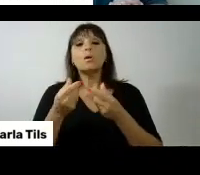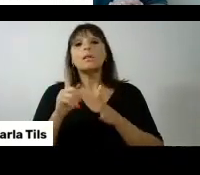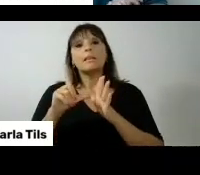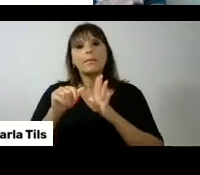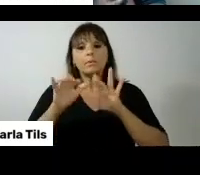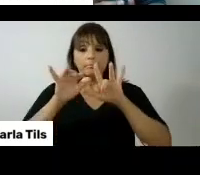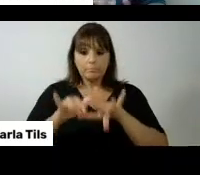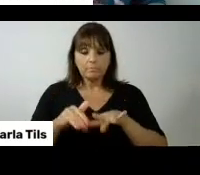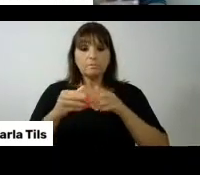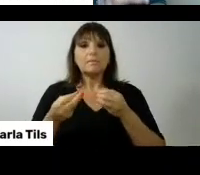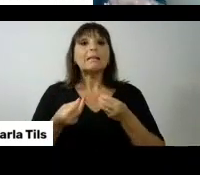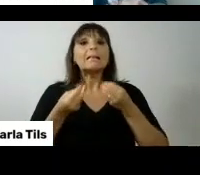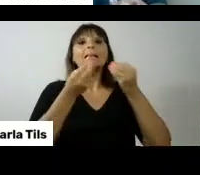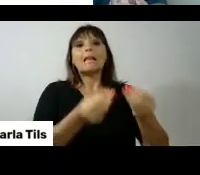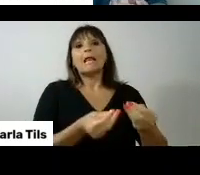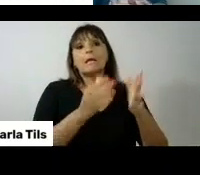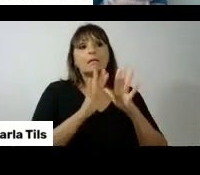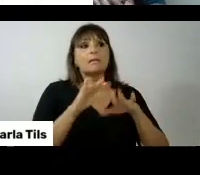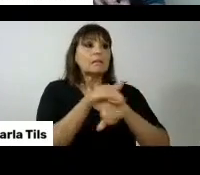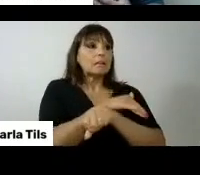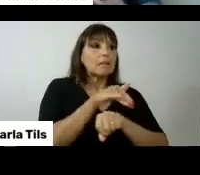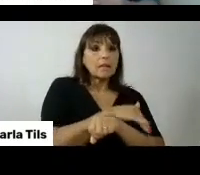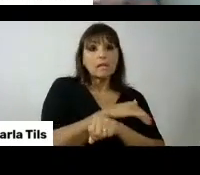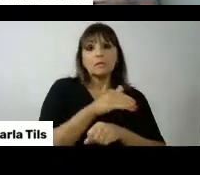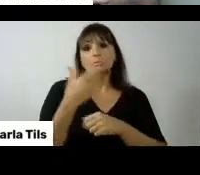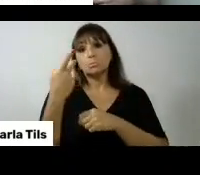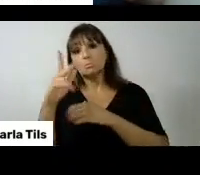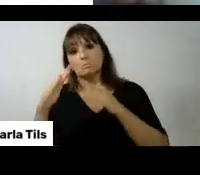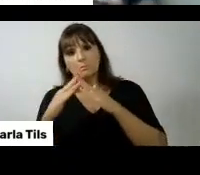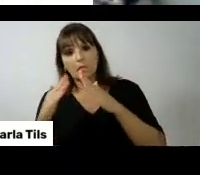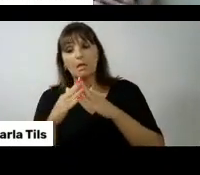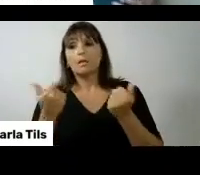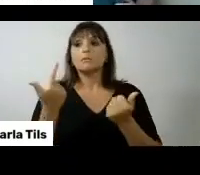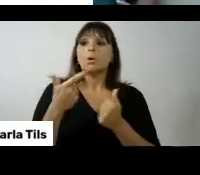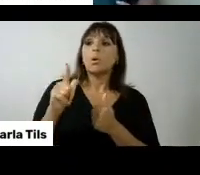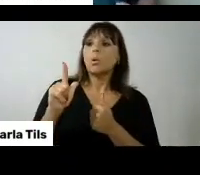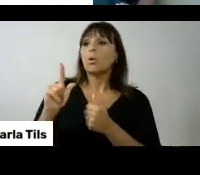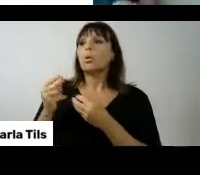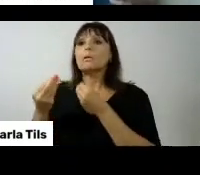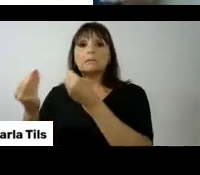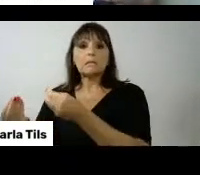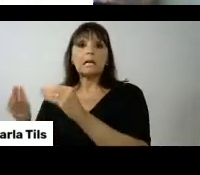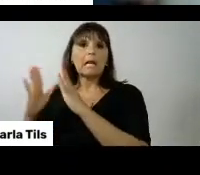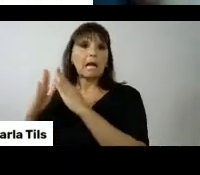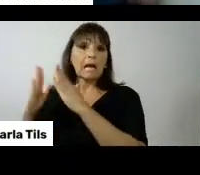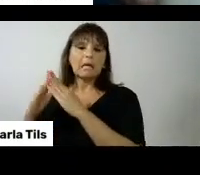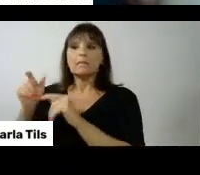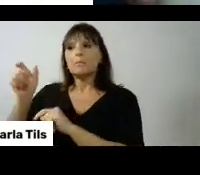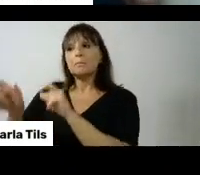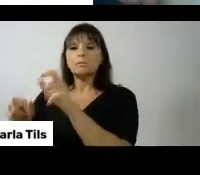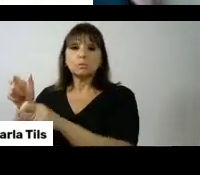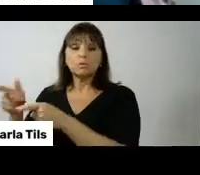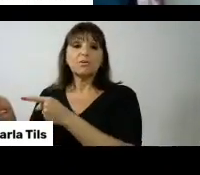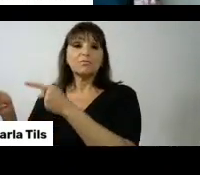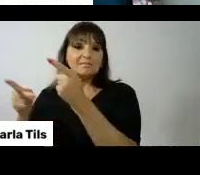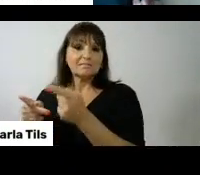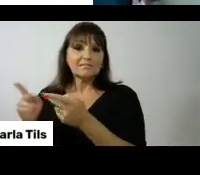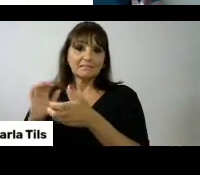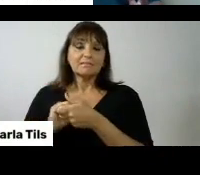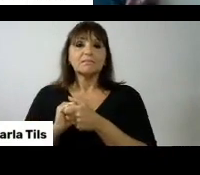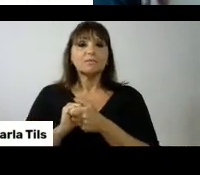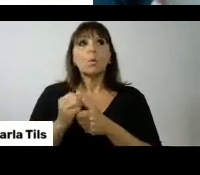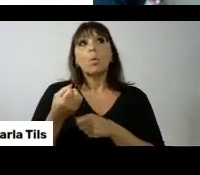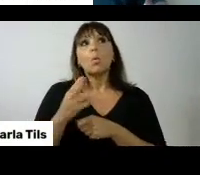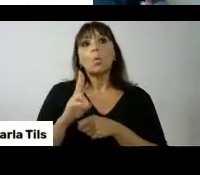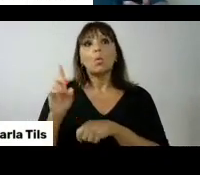quer. Às vezes pode ser na sua casa, às vezes pode ser na casa de alguém que você está visitando, ou até mesmo, pense naquela data muito